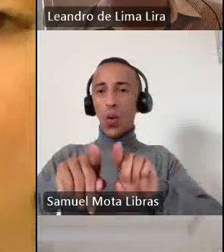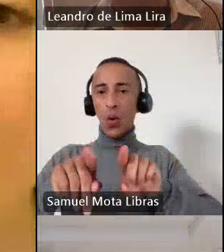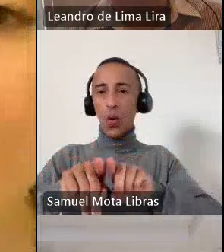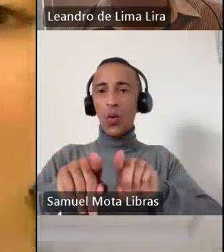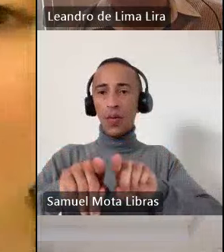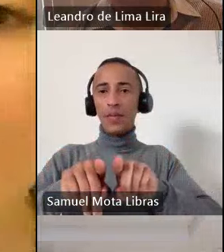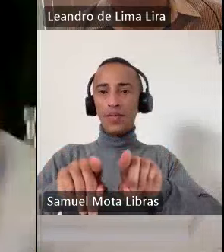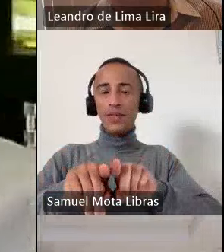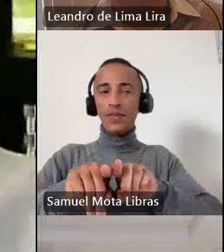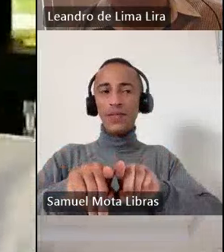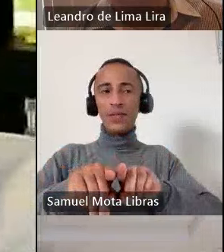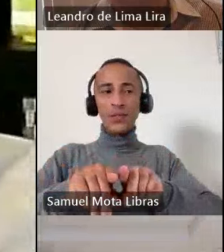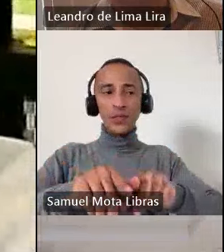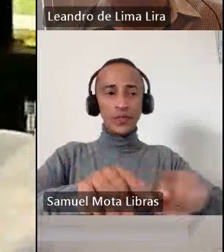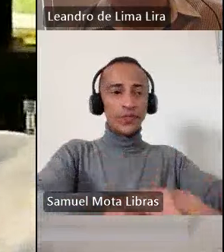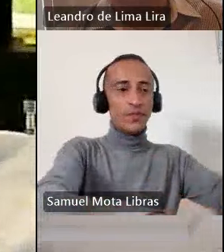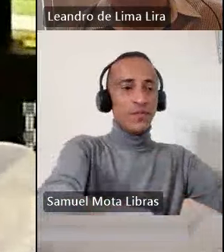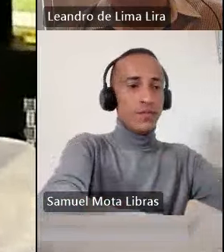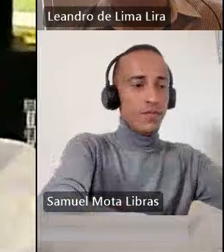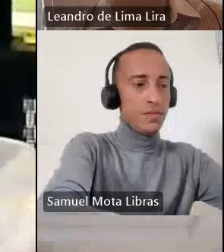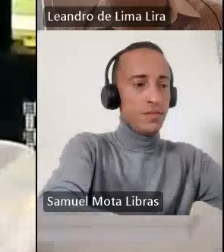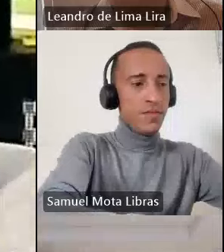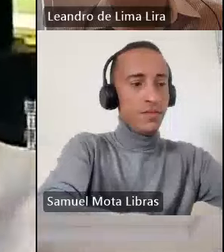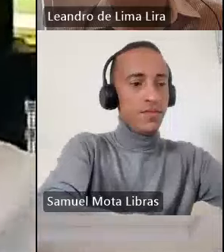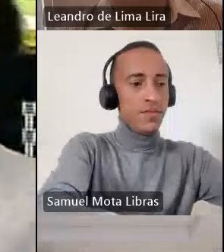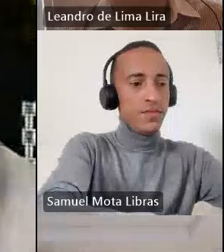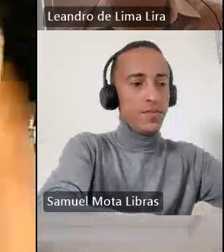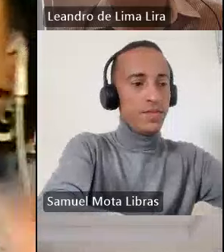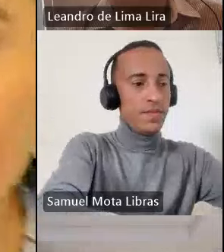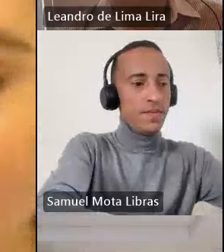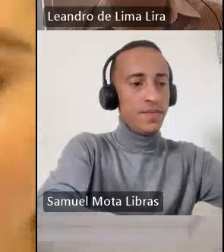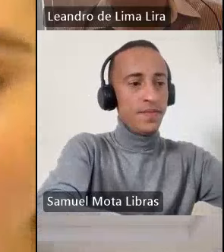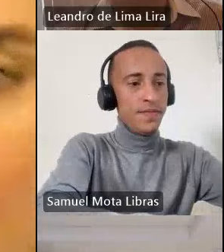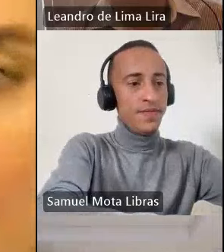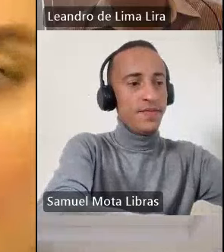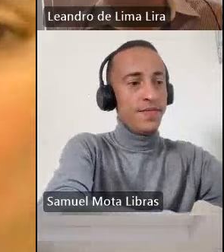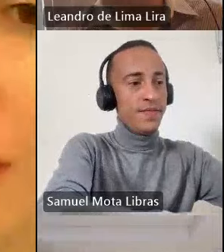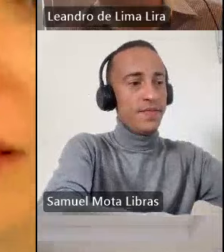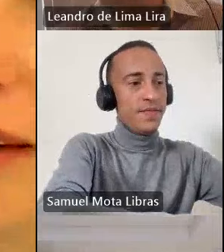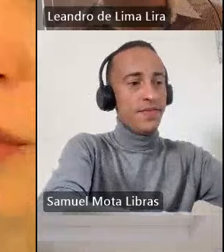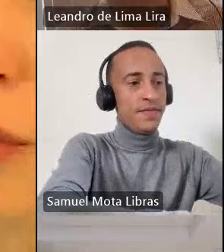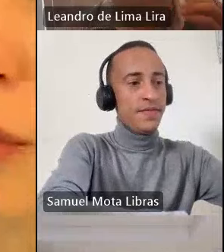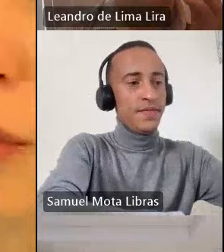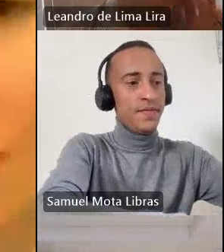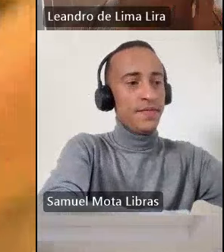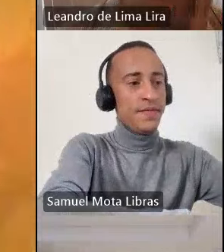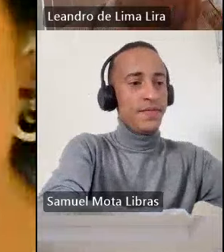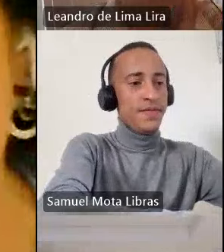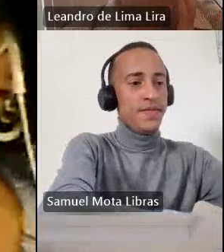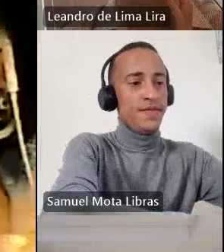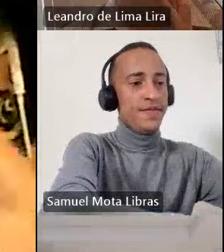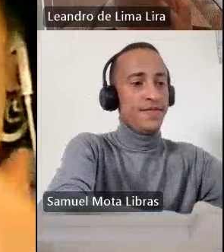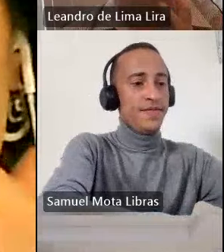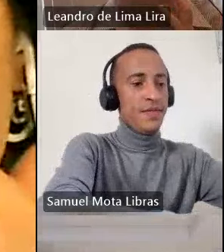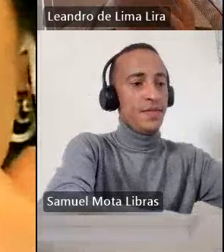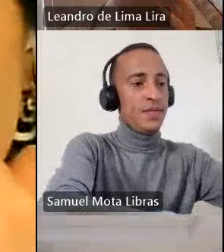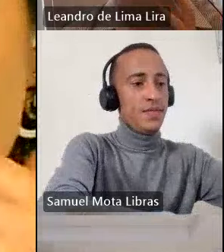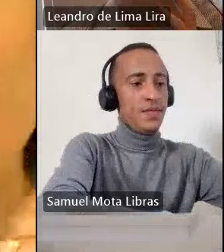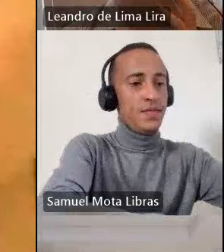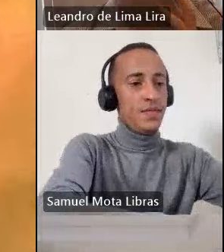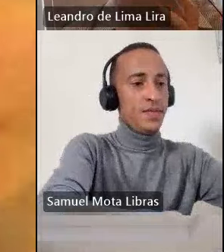T é é é o qu a falta é a falta da vacina é o caminho que ela tá percorrendo ou é o refrigerador que não tá